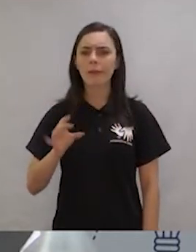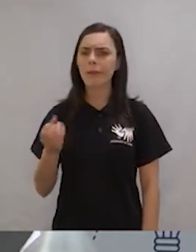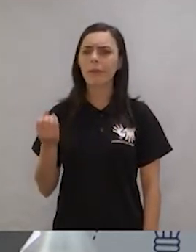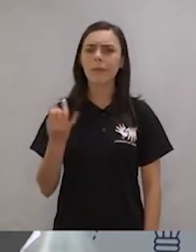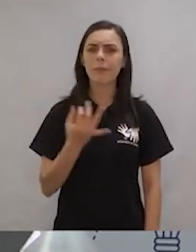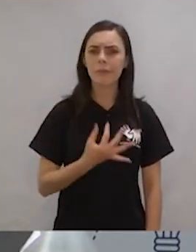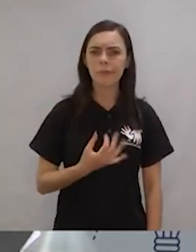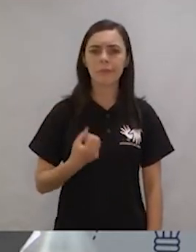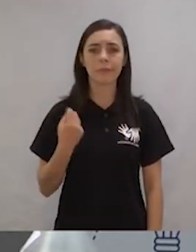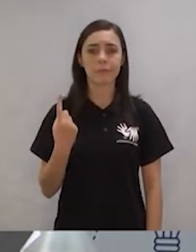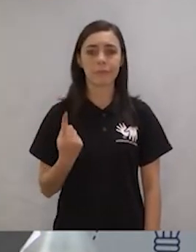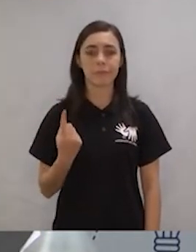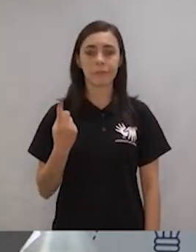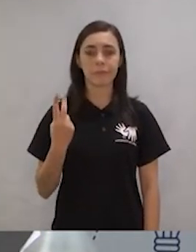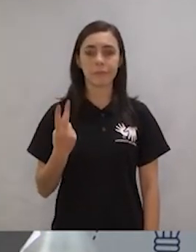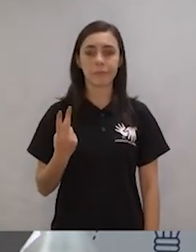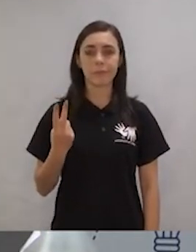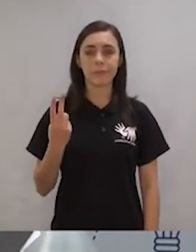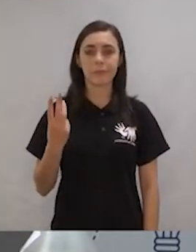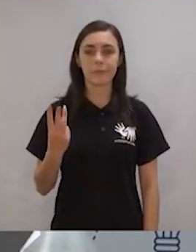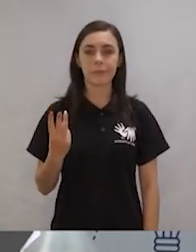uma.